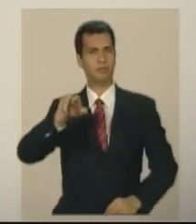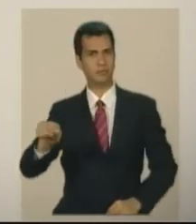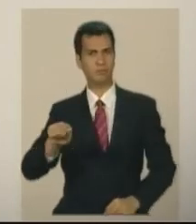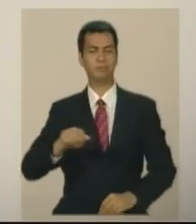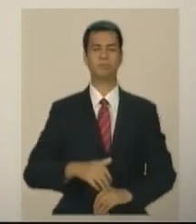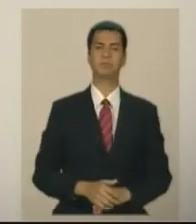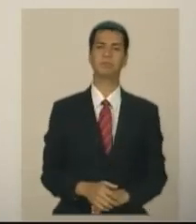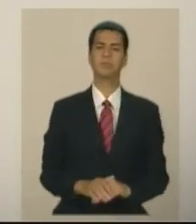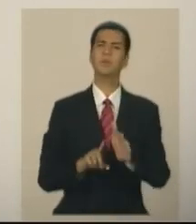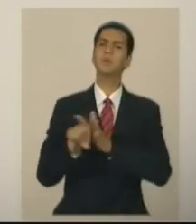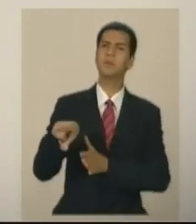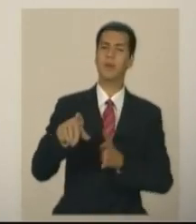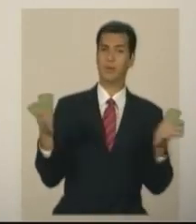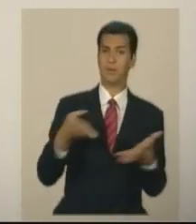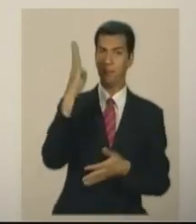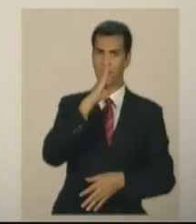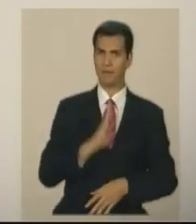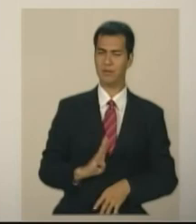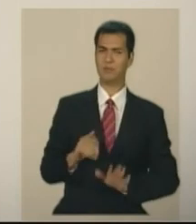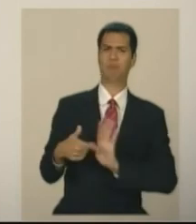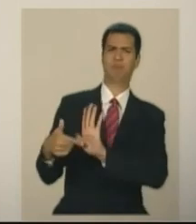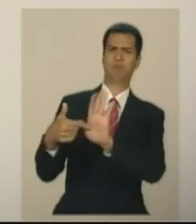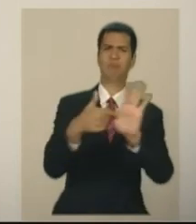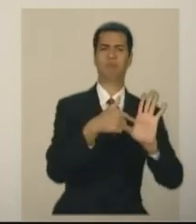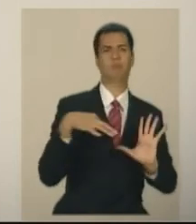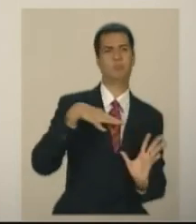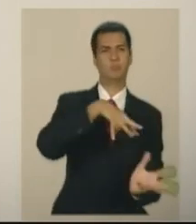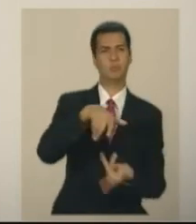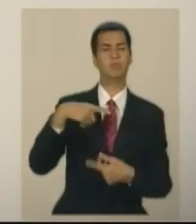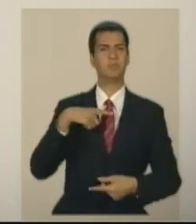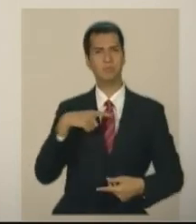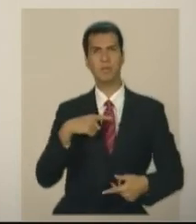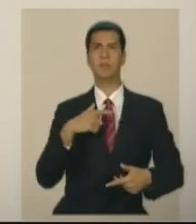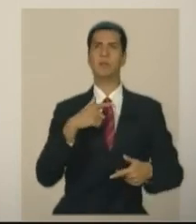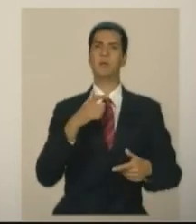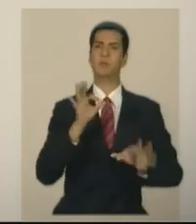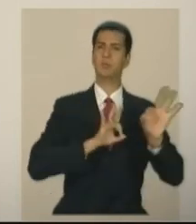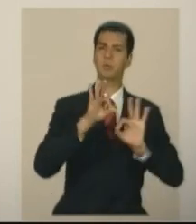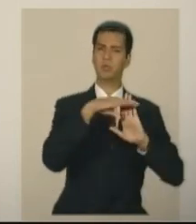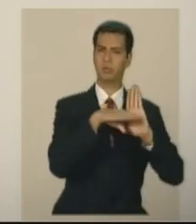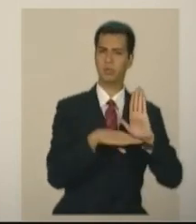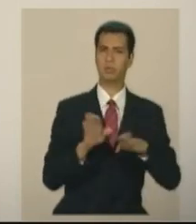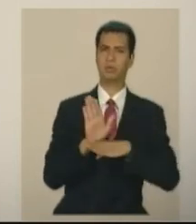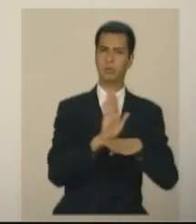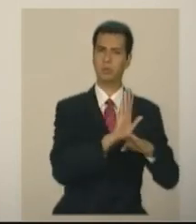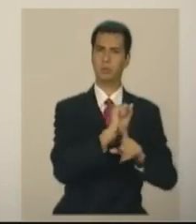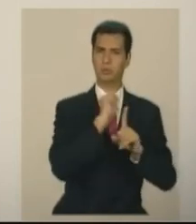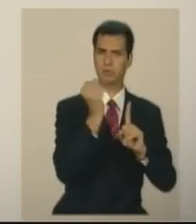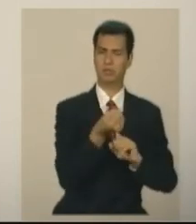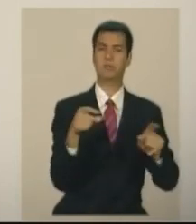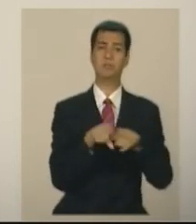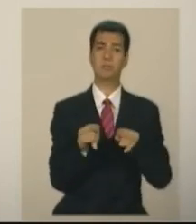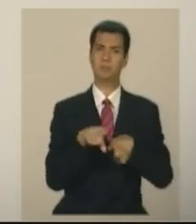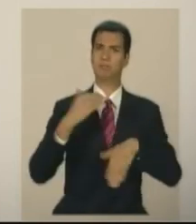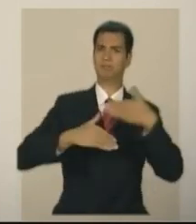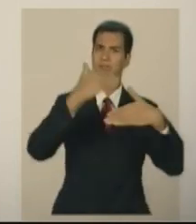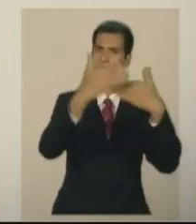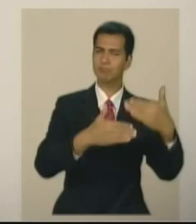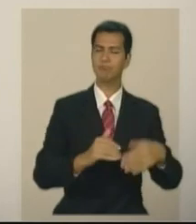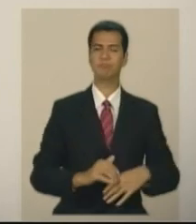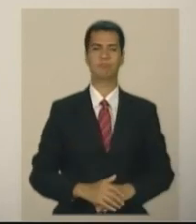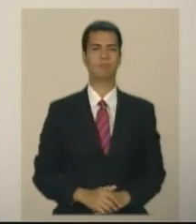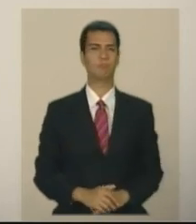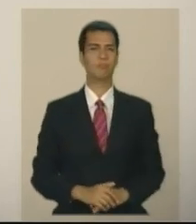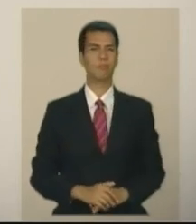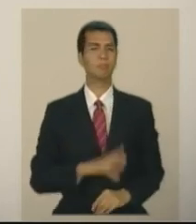mais atenção lá fora por causa dos programas sociais e de seu desenvolvimento não é presidenta certamente Luciano o Brasil está